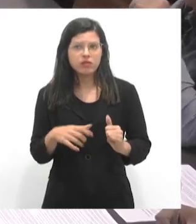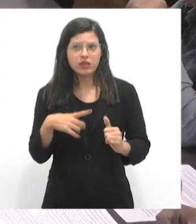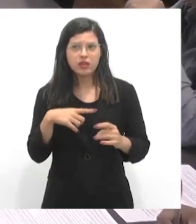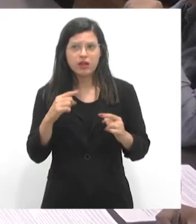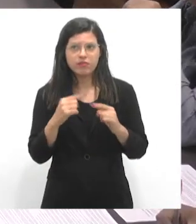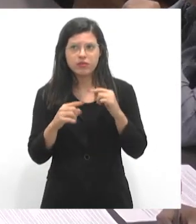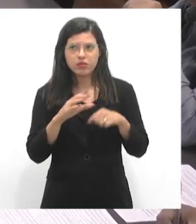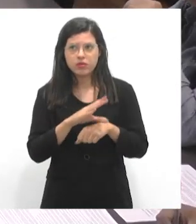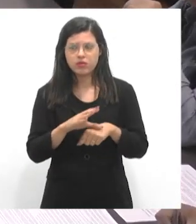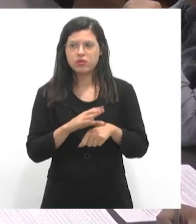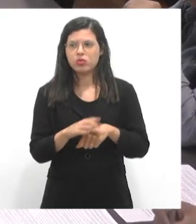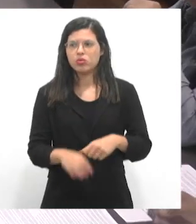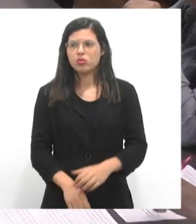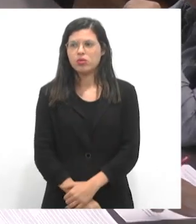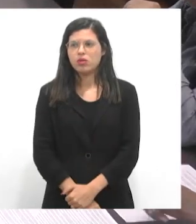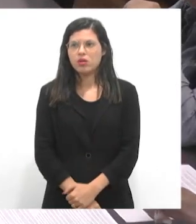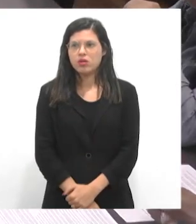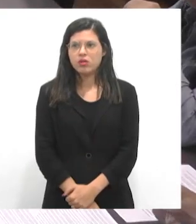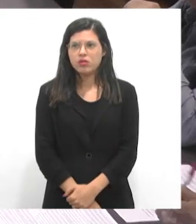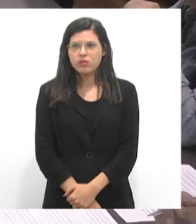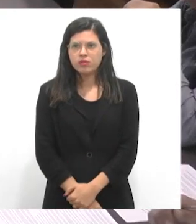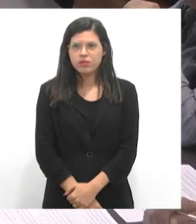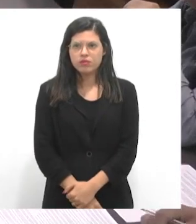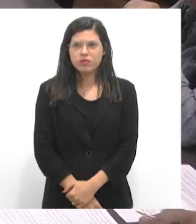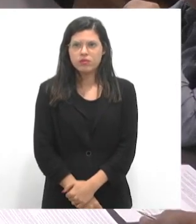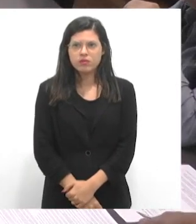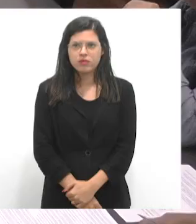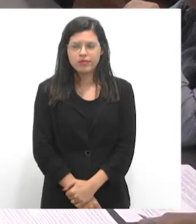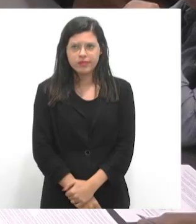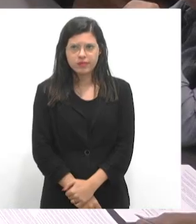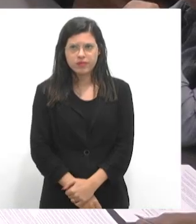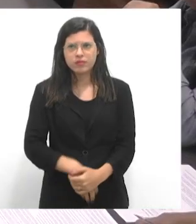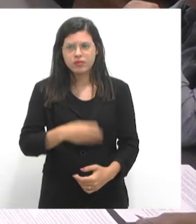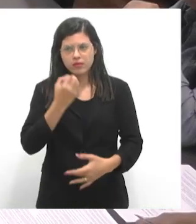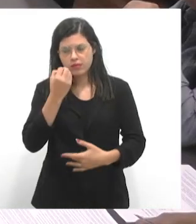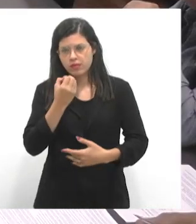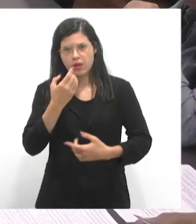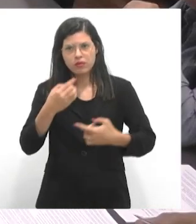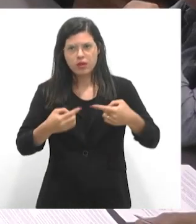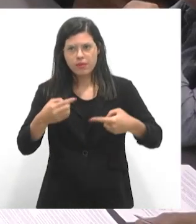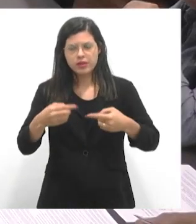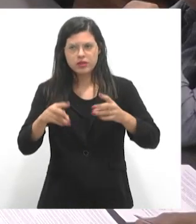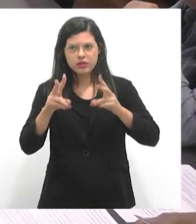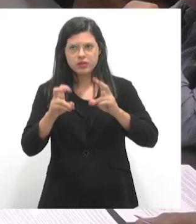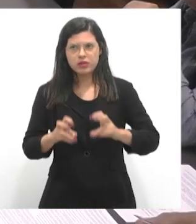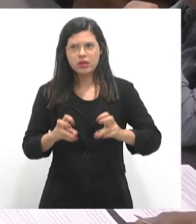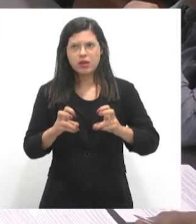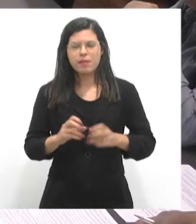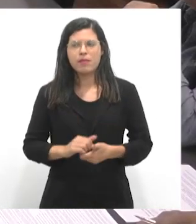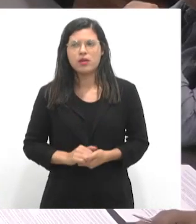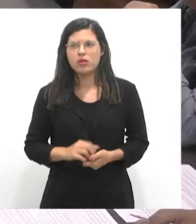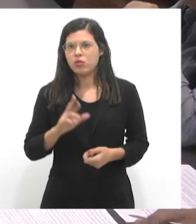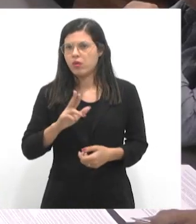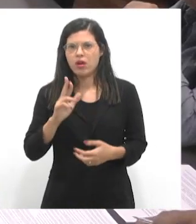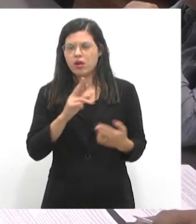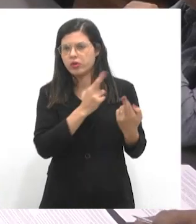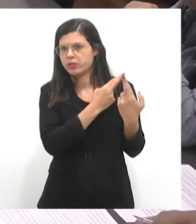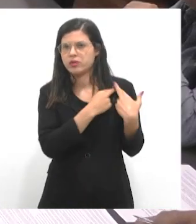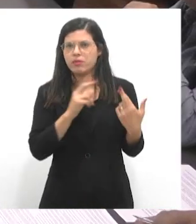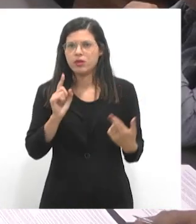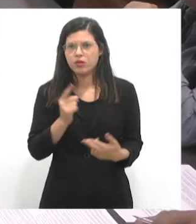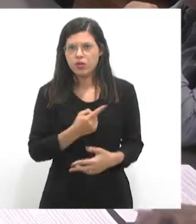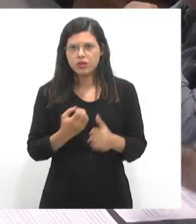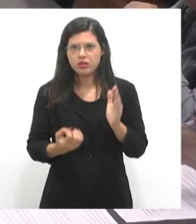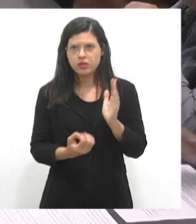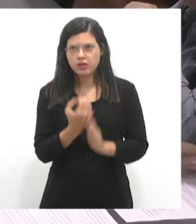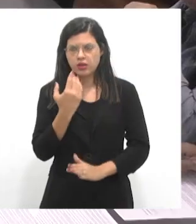Luiz Paulo, apenas para amor ao debate aí nesse tema, na verdade, não seria uma competência nossa por legislar em algo